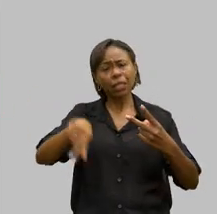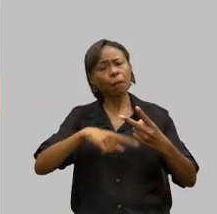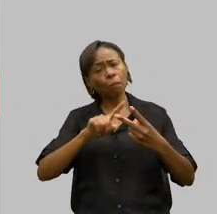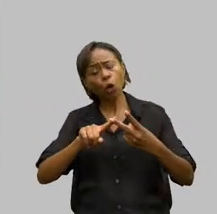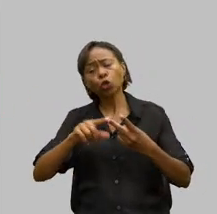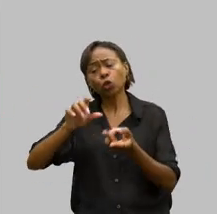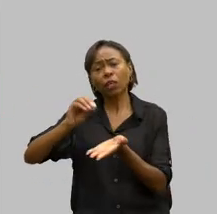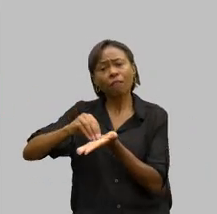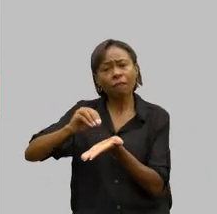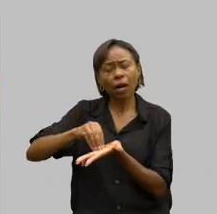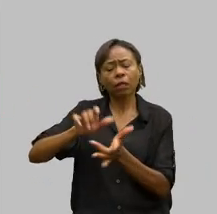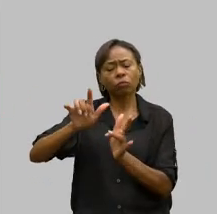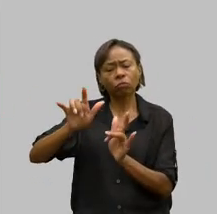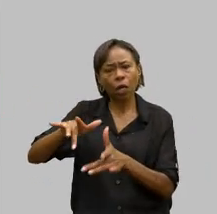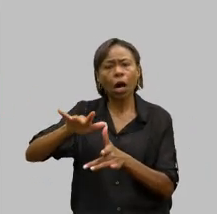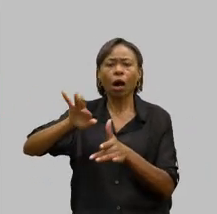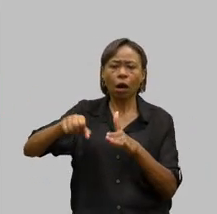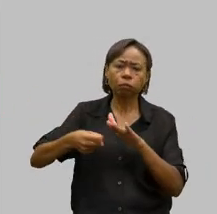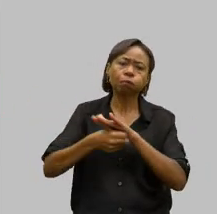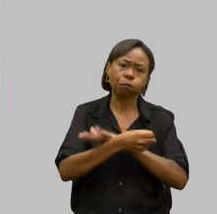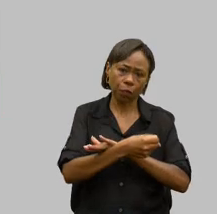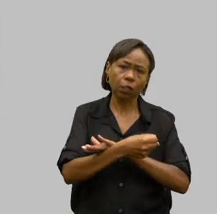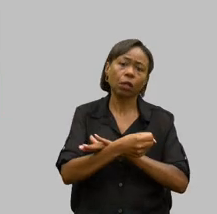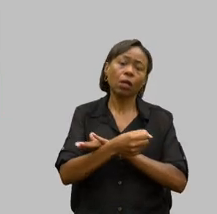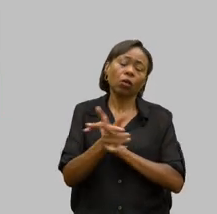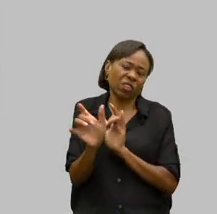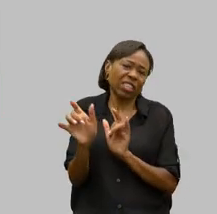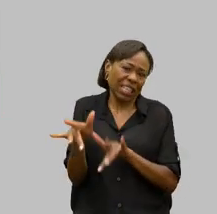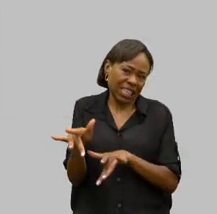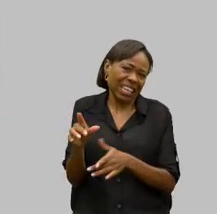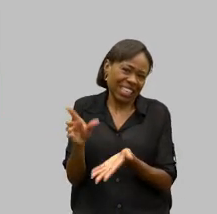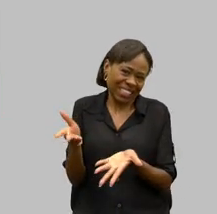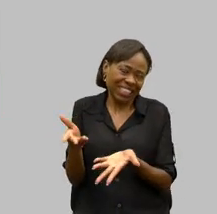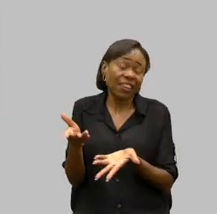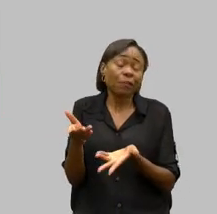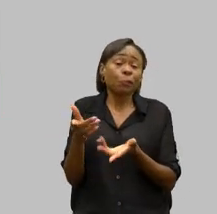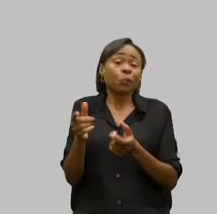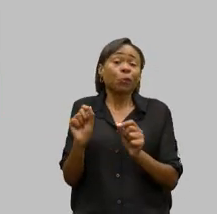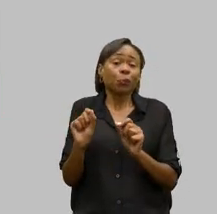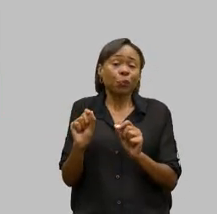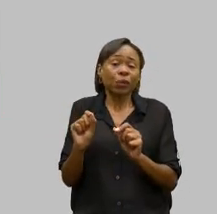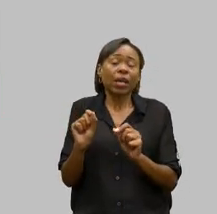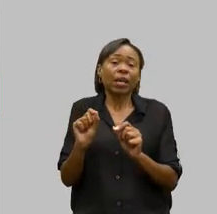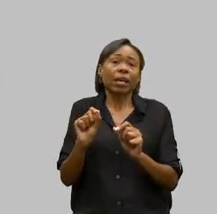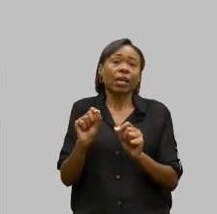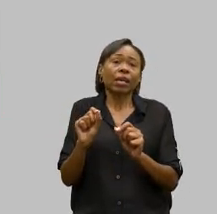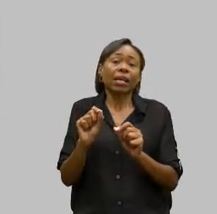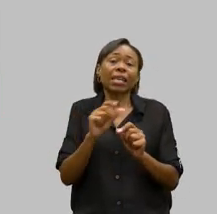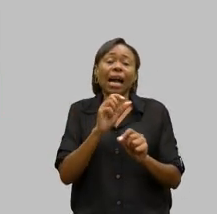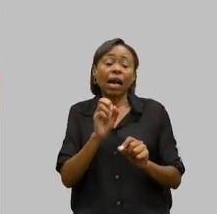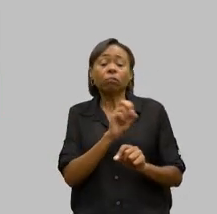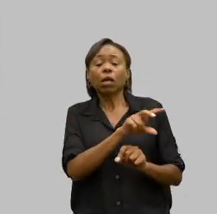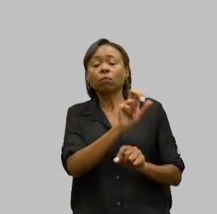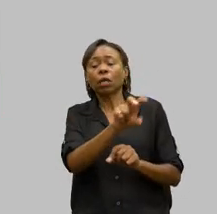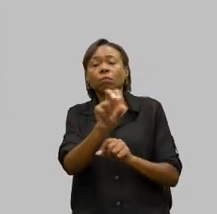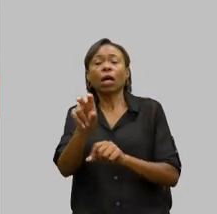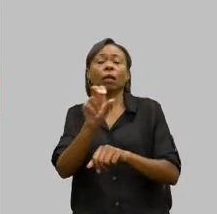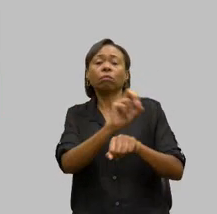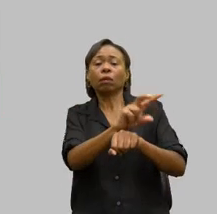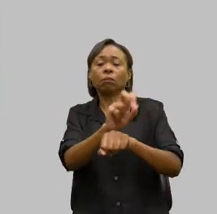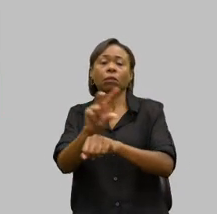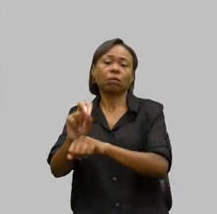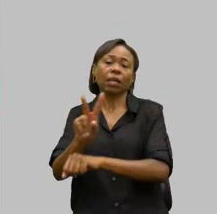como no outro concurso, nós nomeamos todos aqueles excedentes, de onde, nas localidades que existiam vagas para serem nomeados os